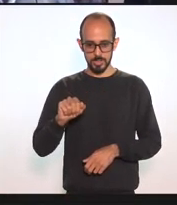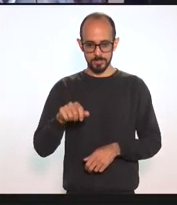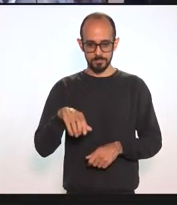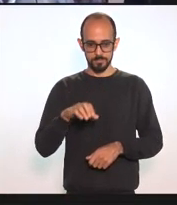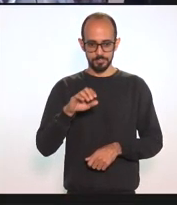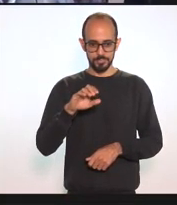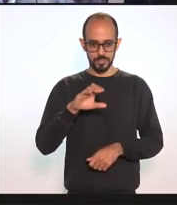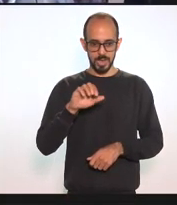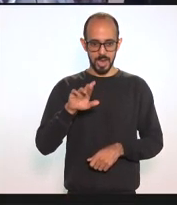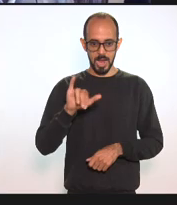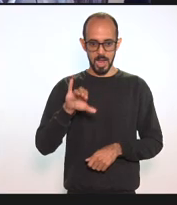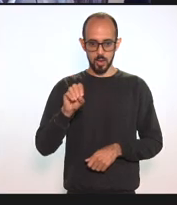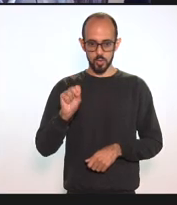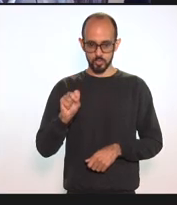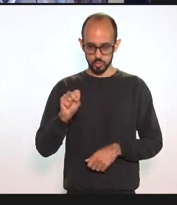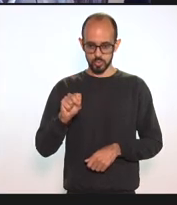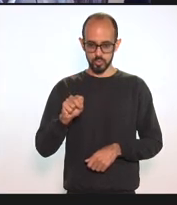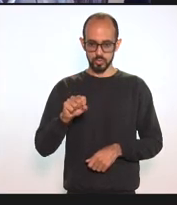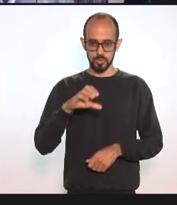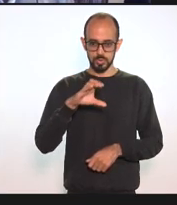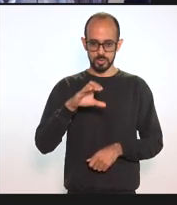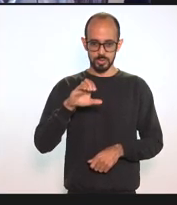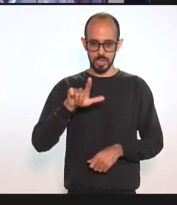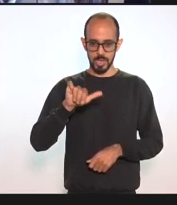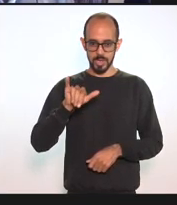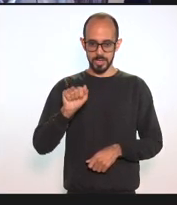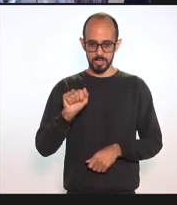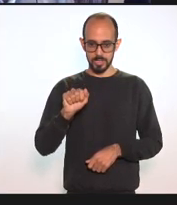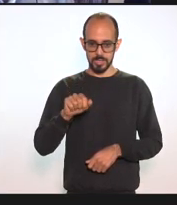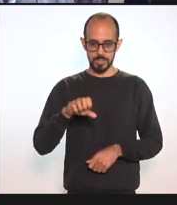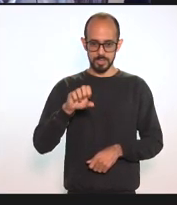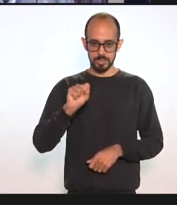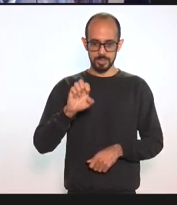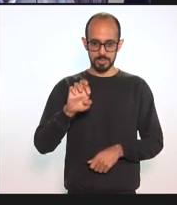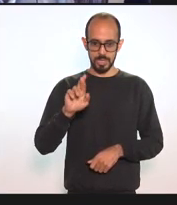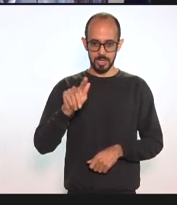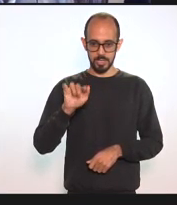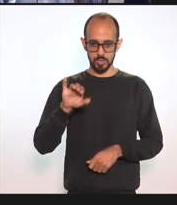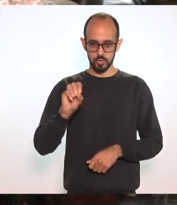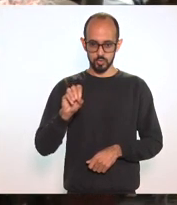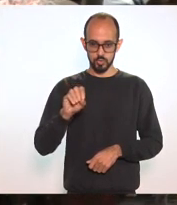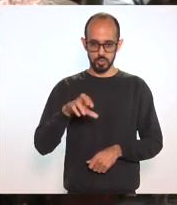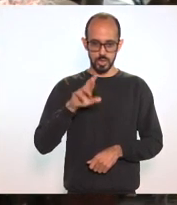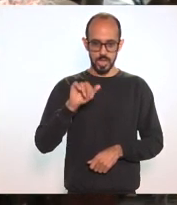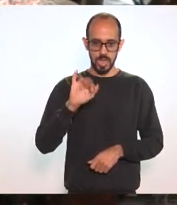Carlos Macedo, Célia, Sérgio Fernandes, Ratinho,